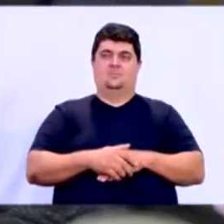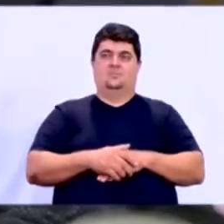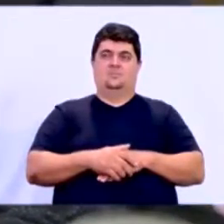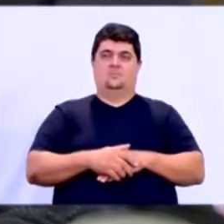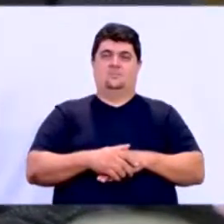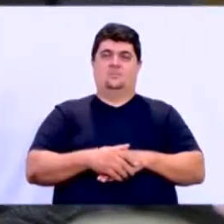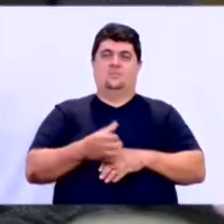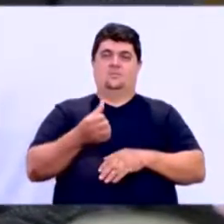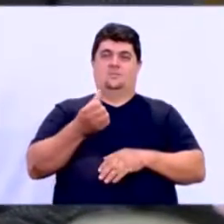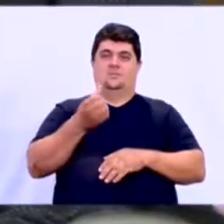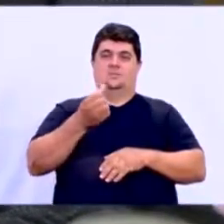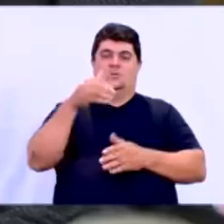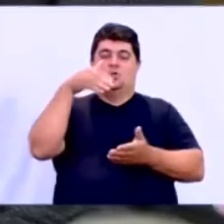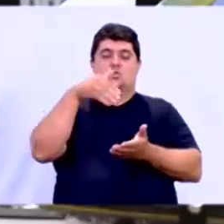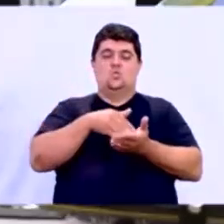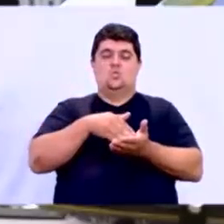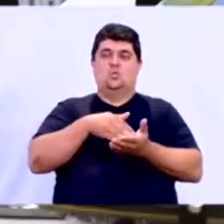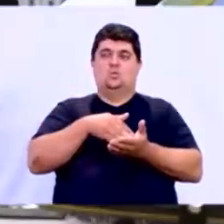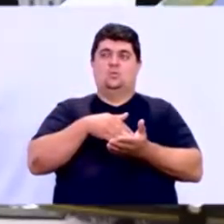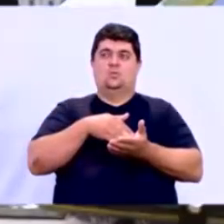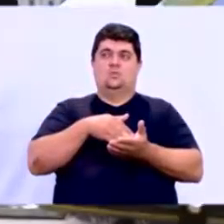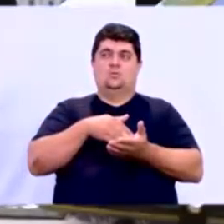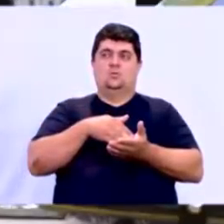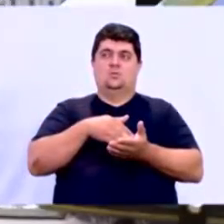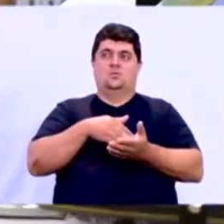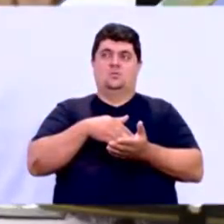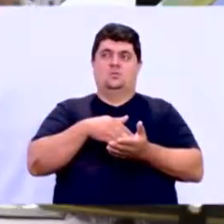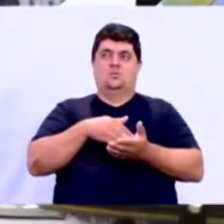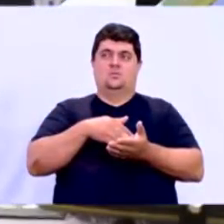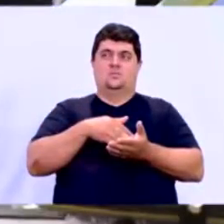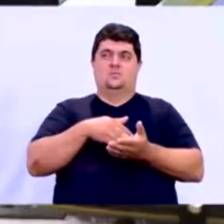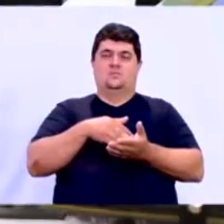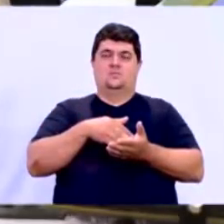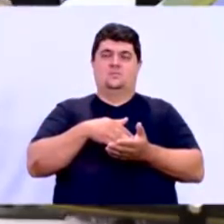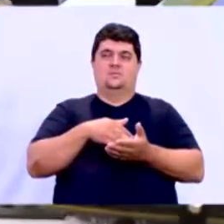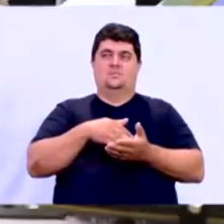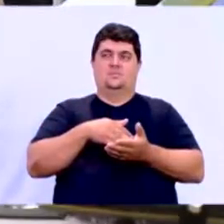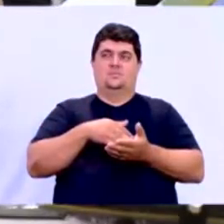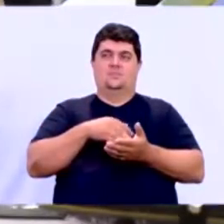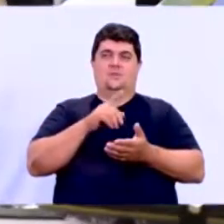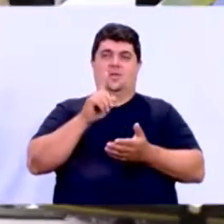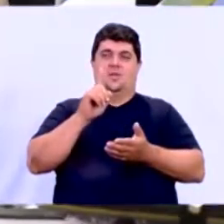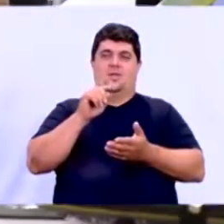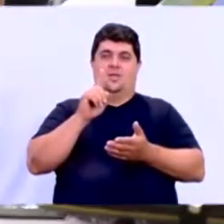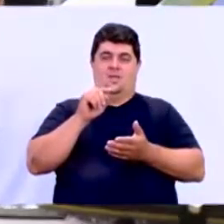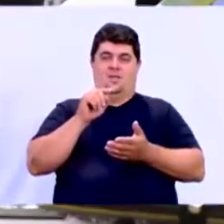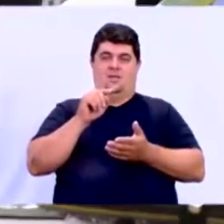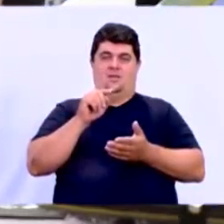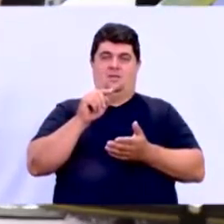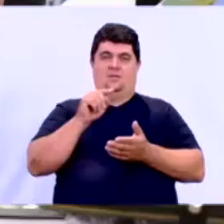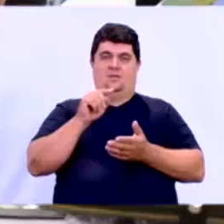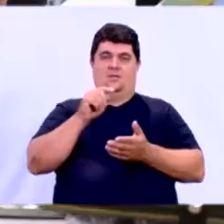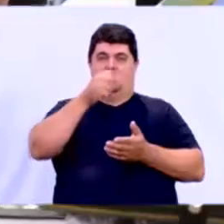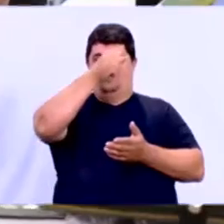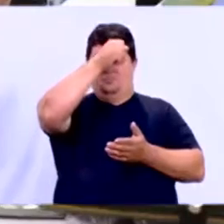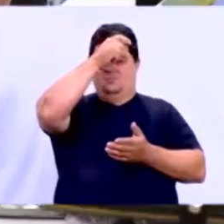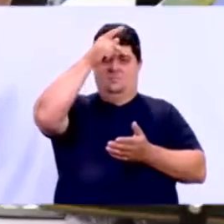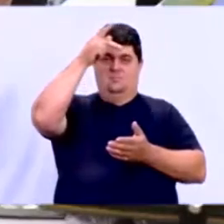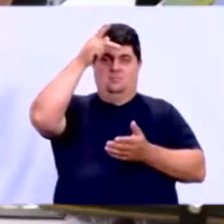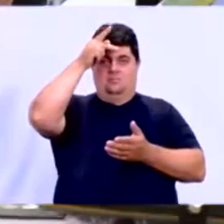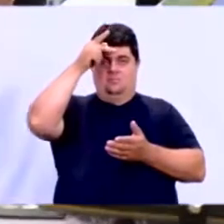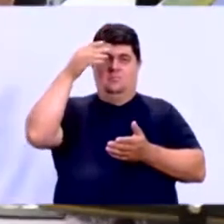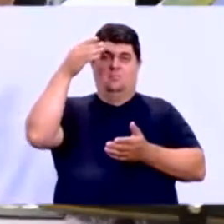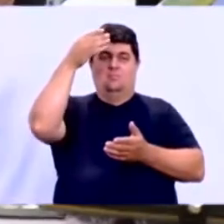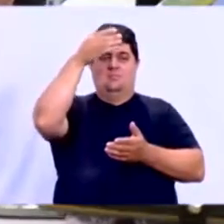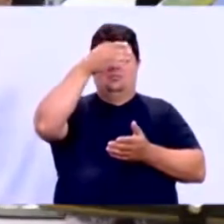O sexto e último passo, meu doce, é um amparato na prefeitura. Lá você